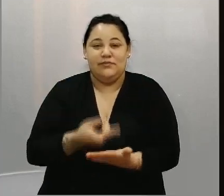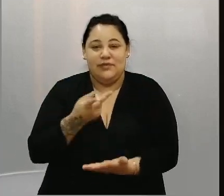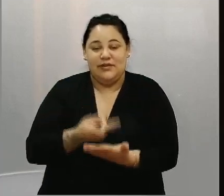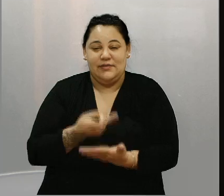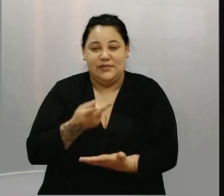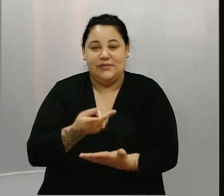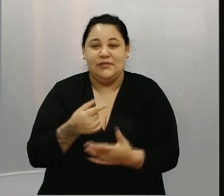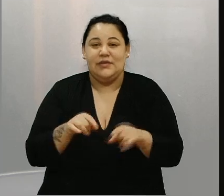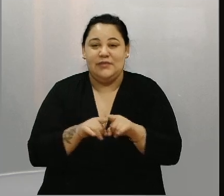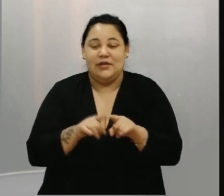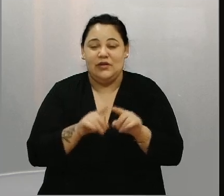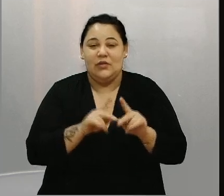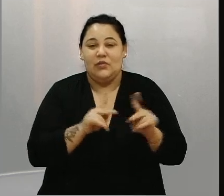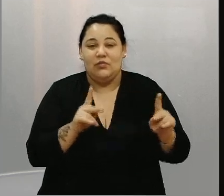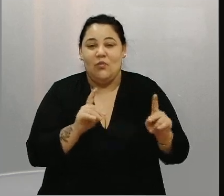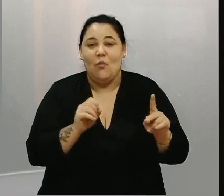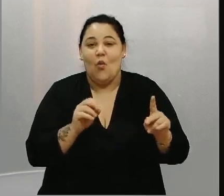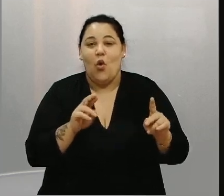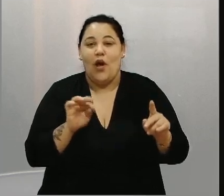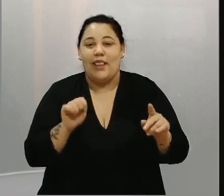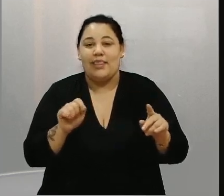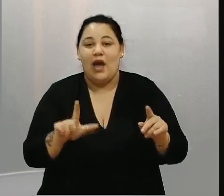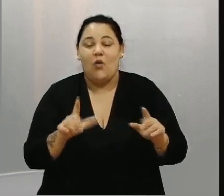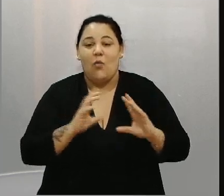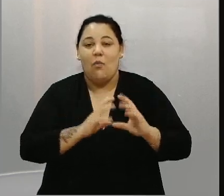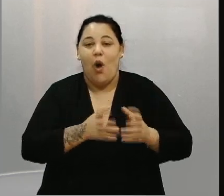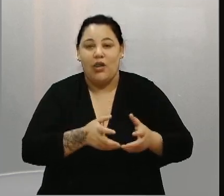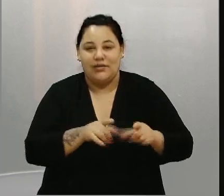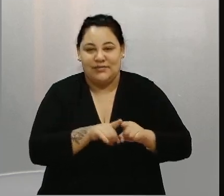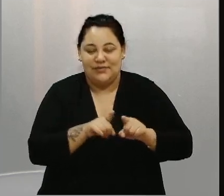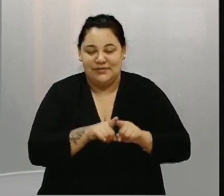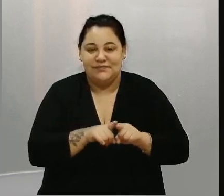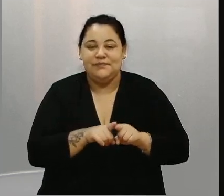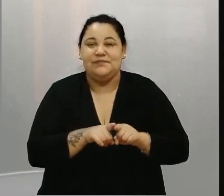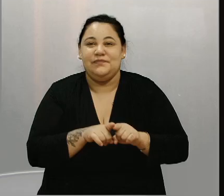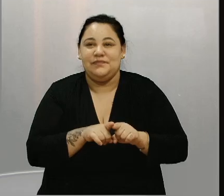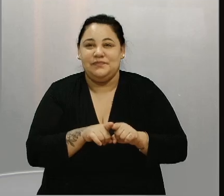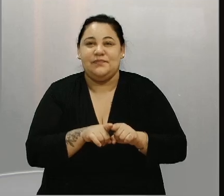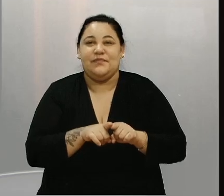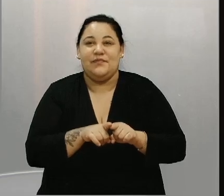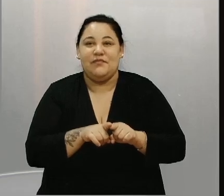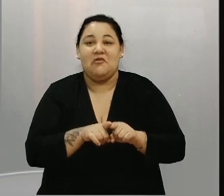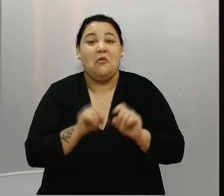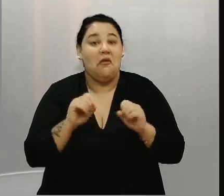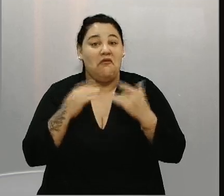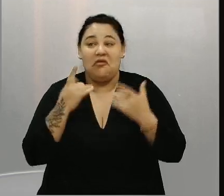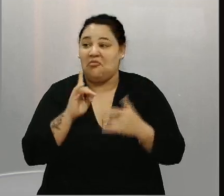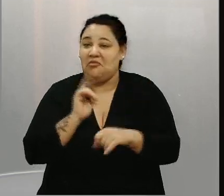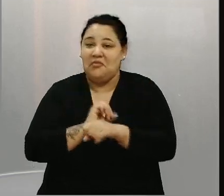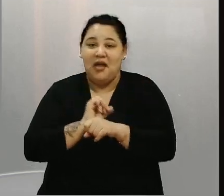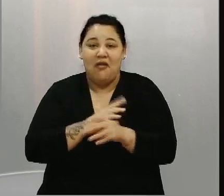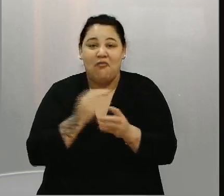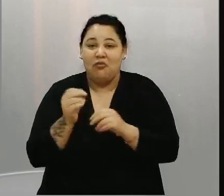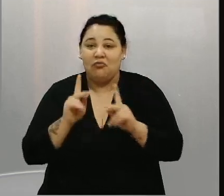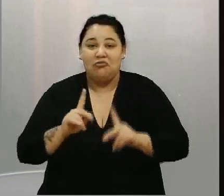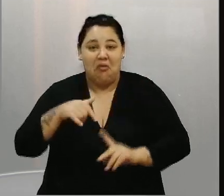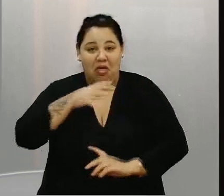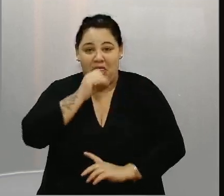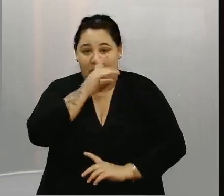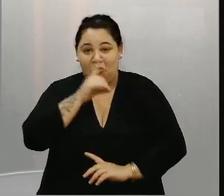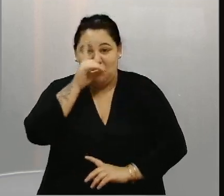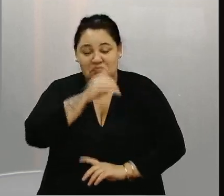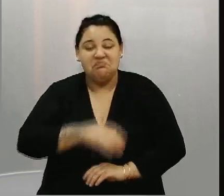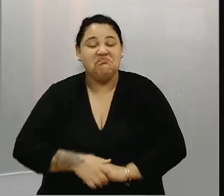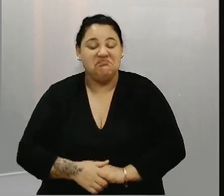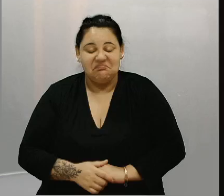do Portal da Bola, que foi transmitido. Mas foi um evento que eu não esperava tanta gente nesse fim de semana, nesse domingo.